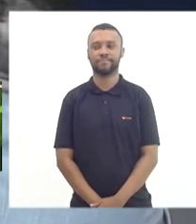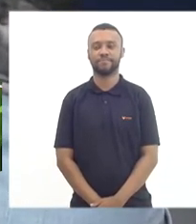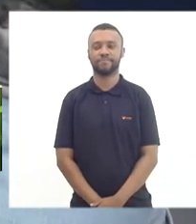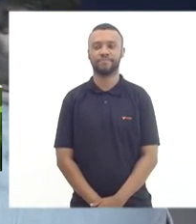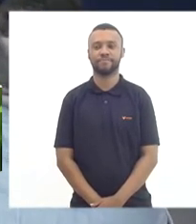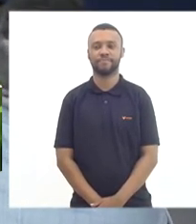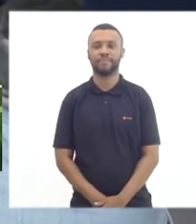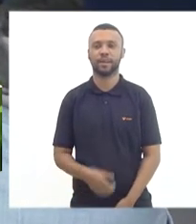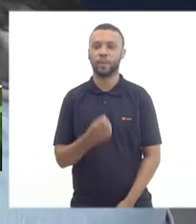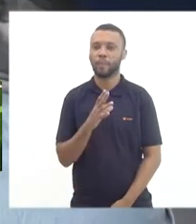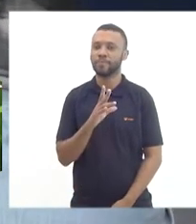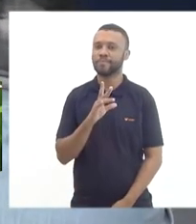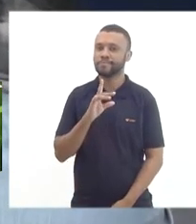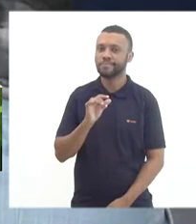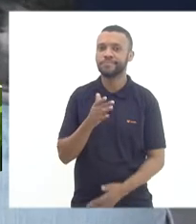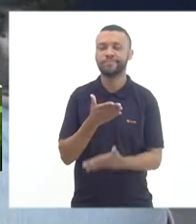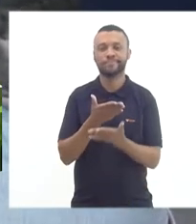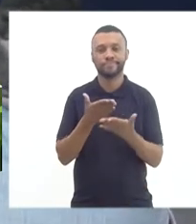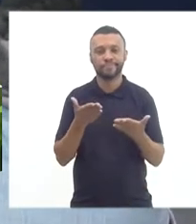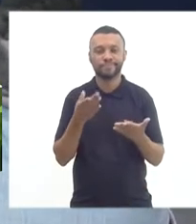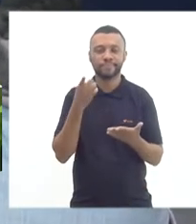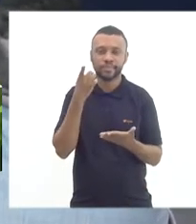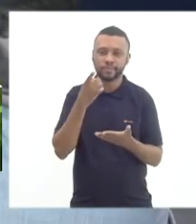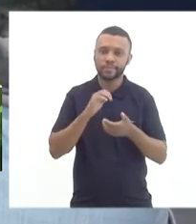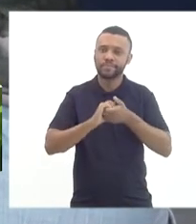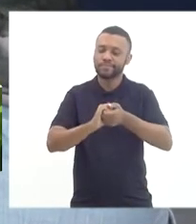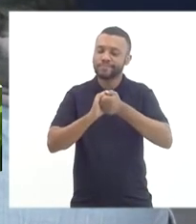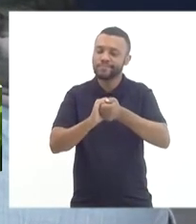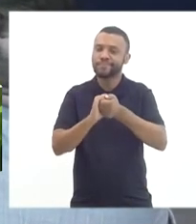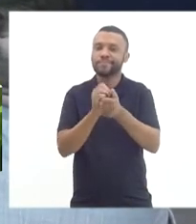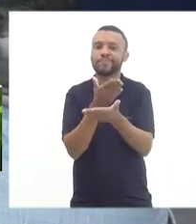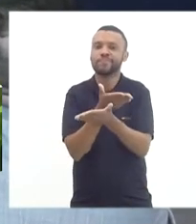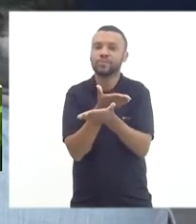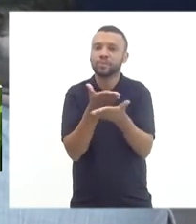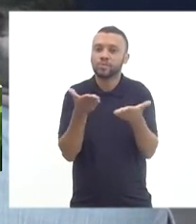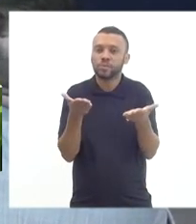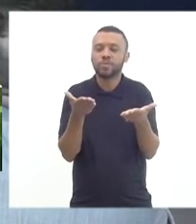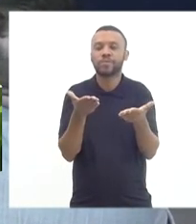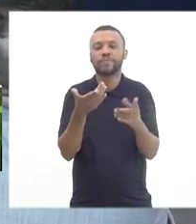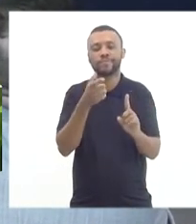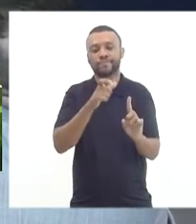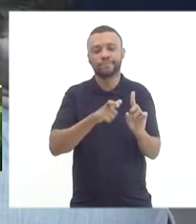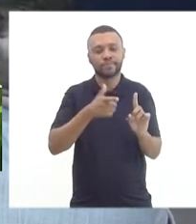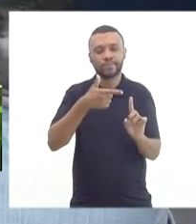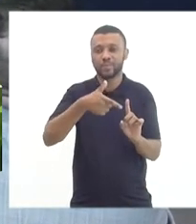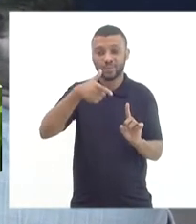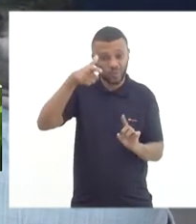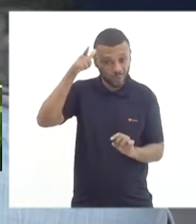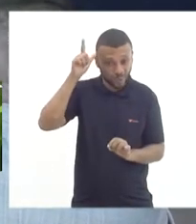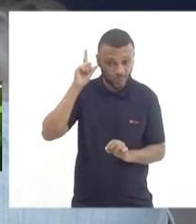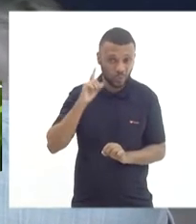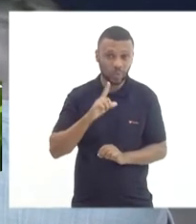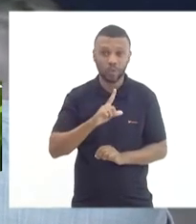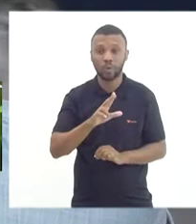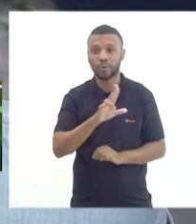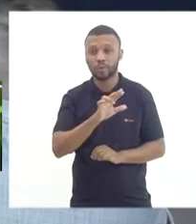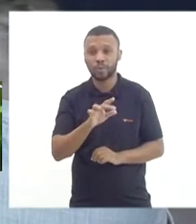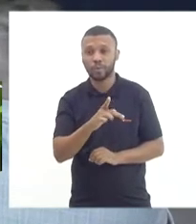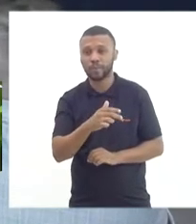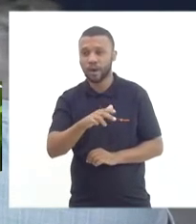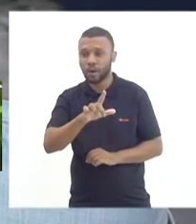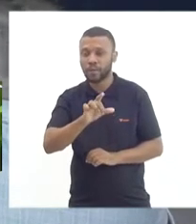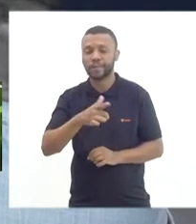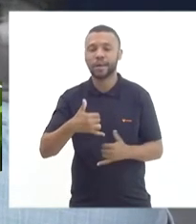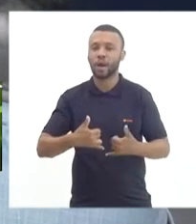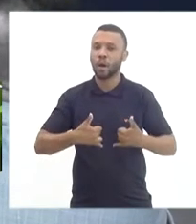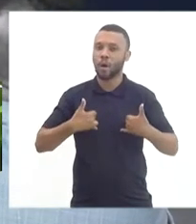Bom dia, deputados. Saúdo a todos, na pessoa do deputado Luiz Paulo, com o qual eu tenho a grande honra de dividir